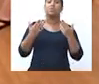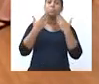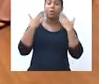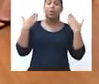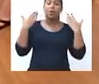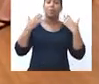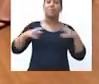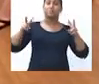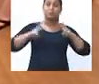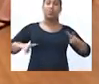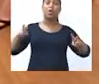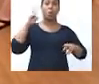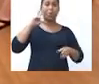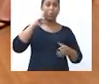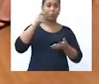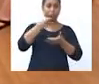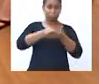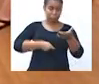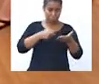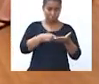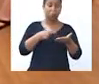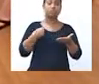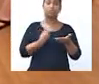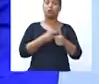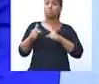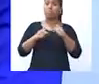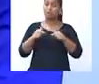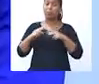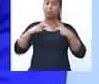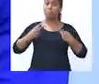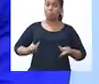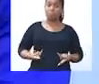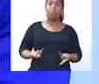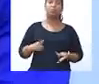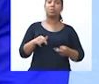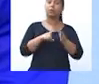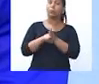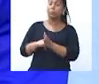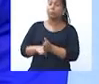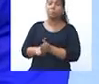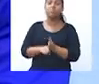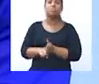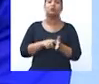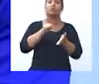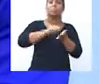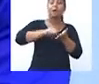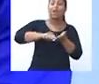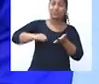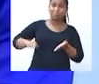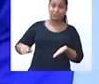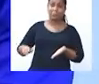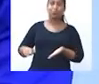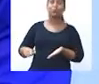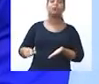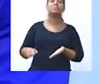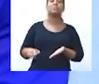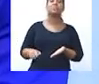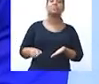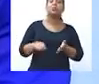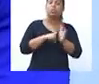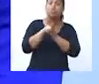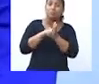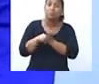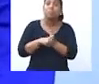um artigo acadêmico que a gente trabalhou na área de ciências humanas, que era uma pesquisa sobre assinaturas